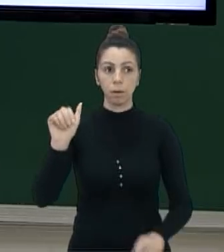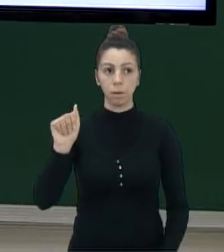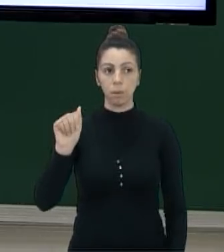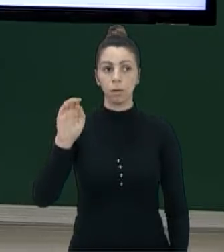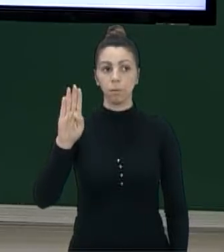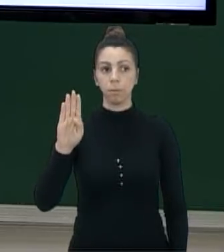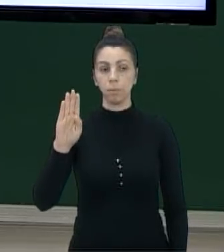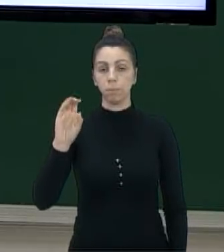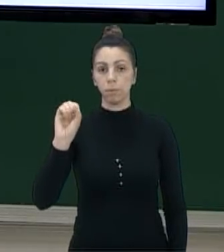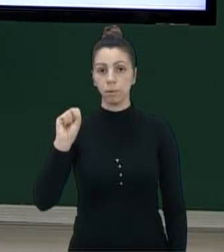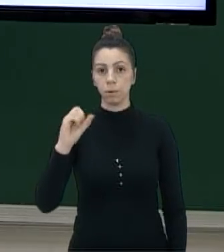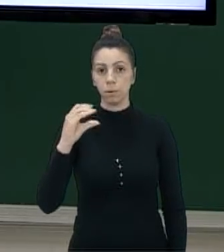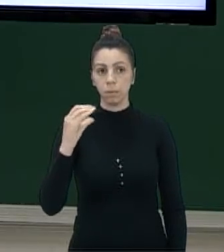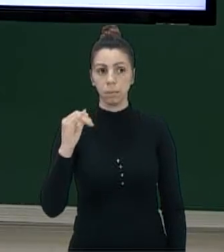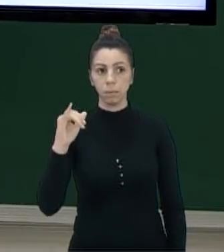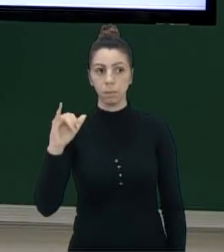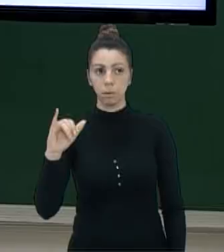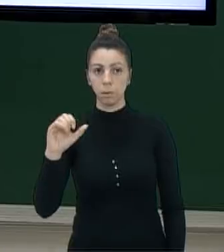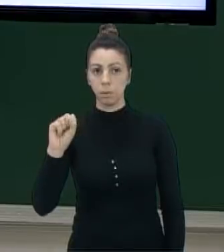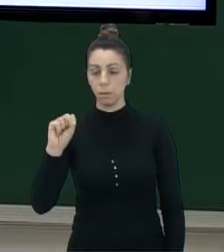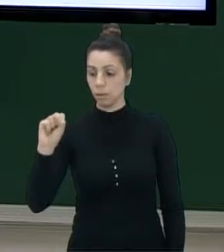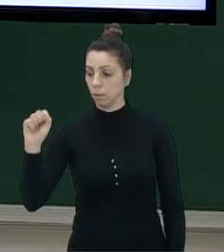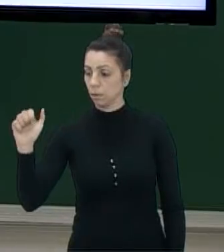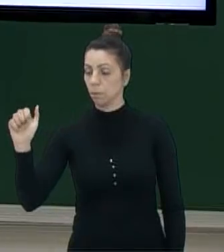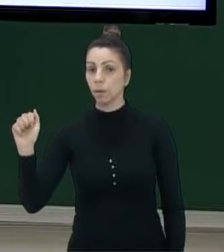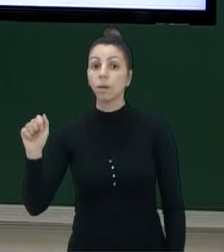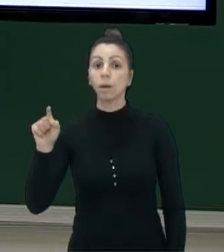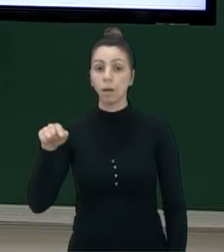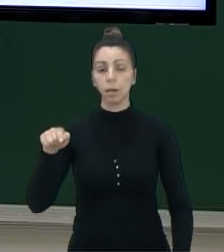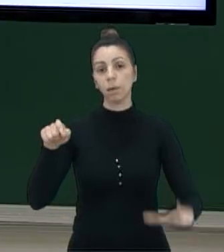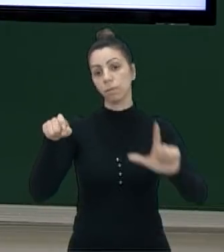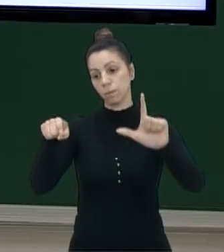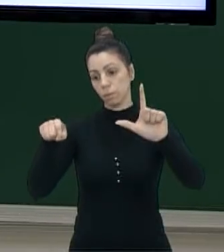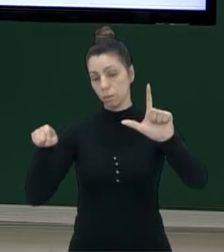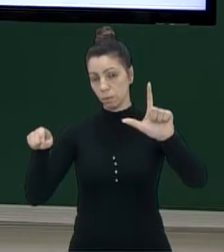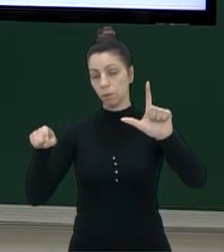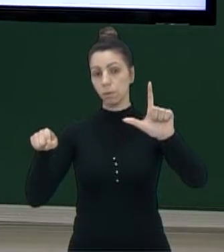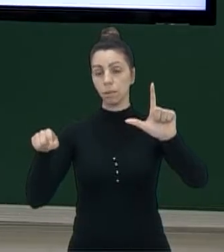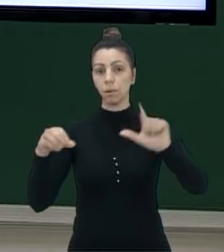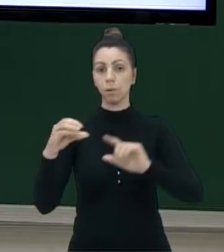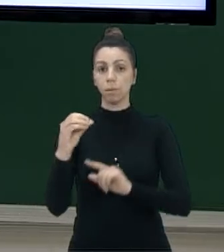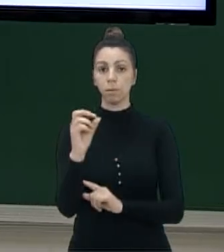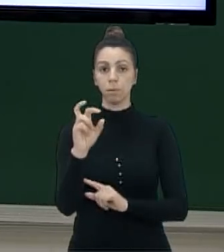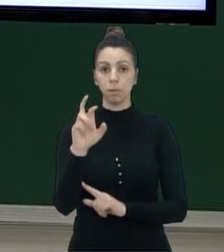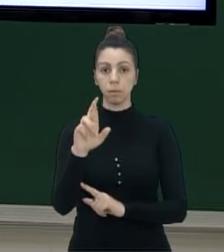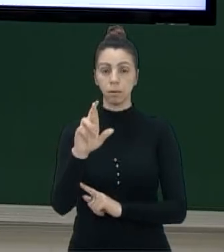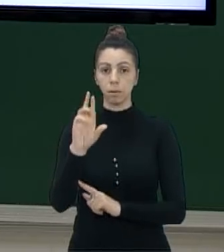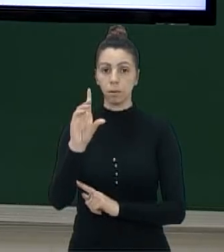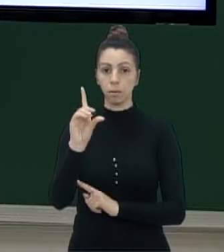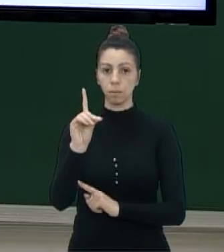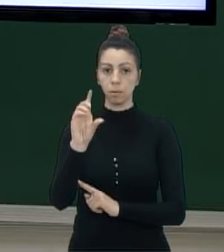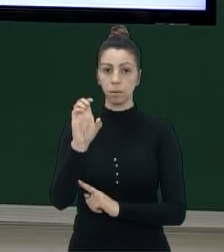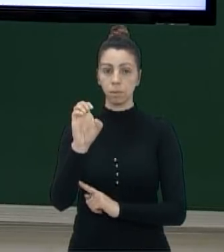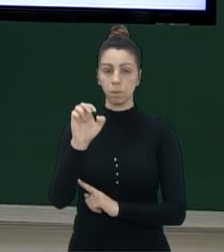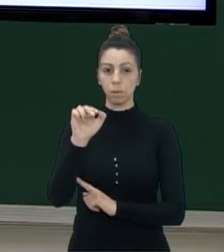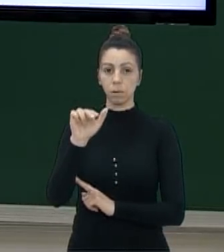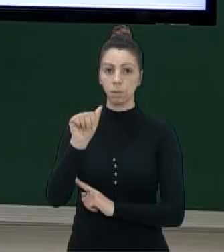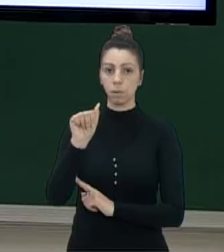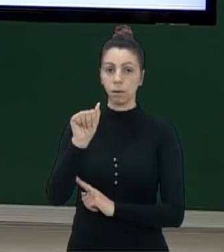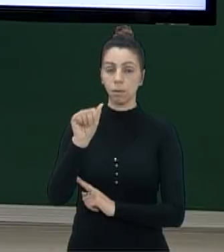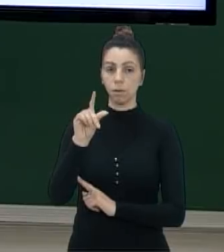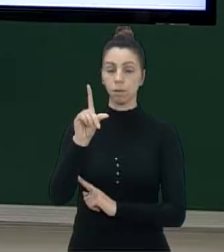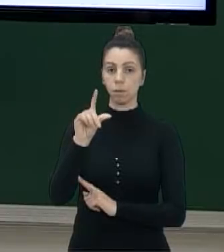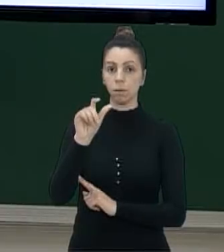ordenada. A abscissa ele vai estar se referindo ao X e ordenada ao Y. Como ele